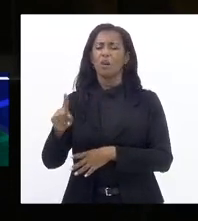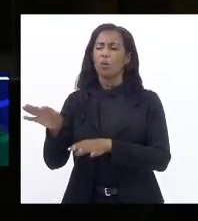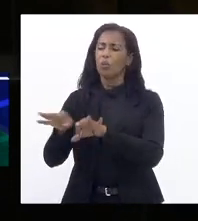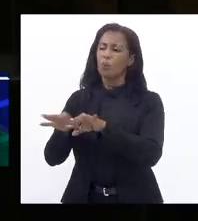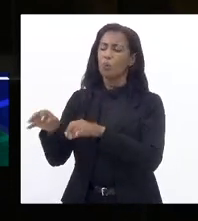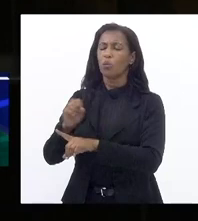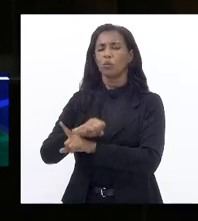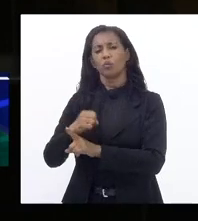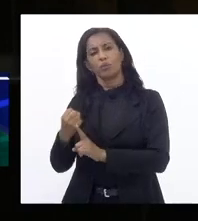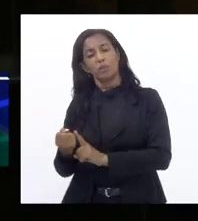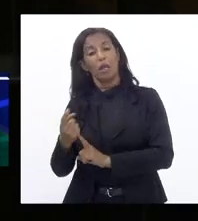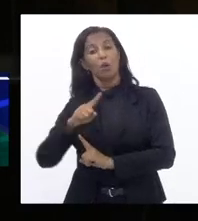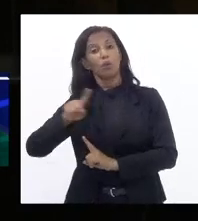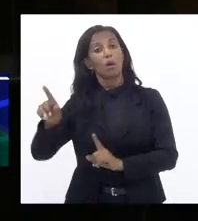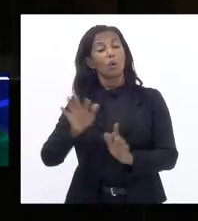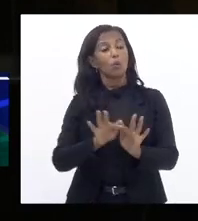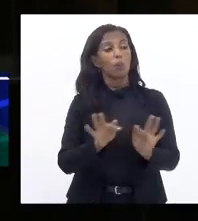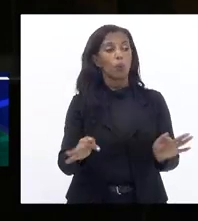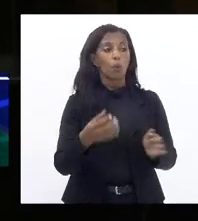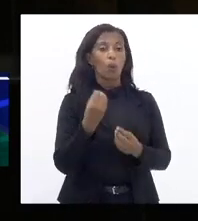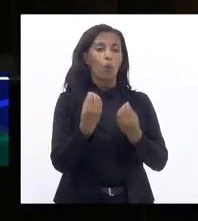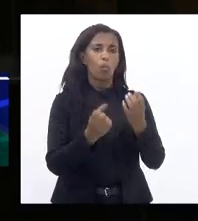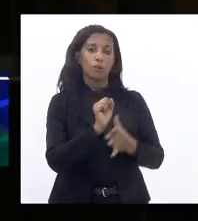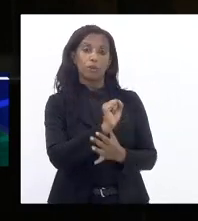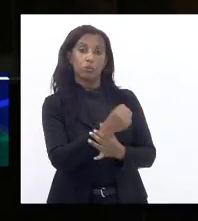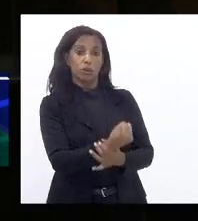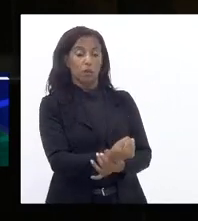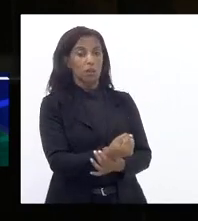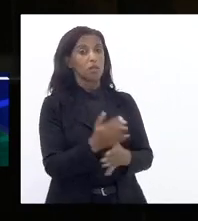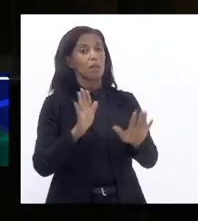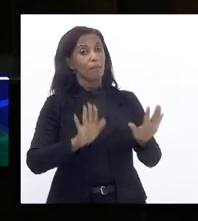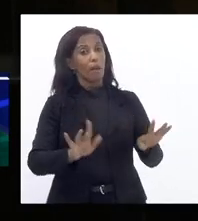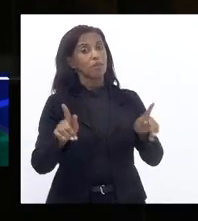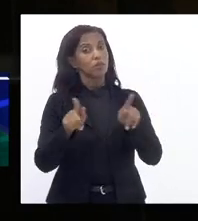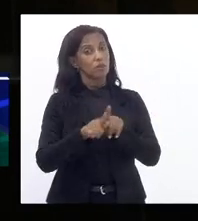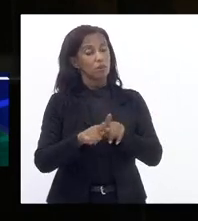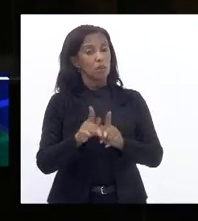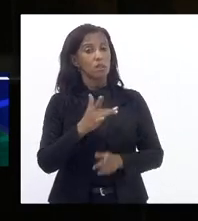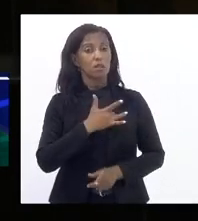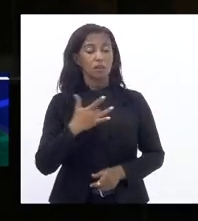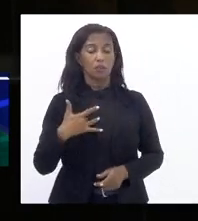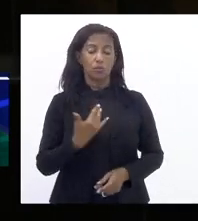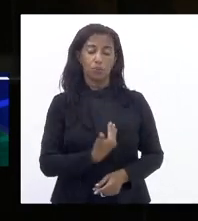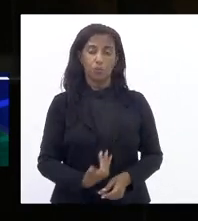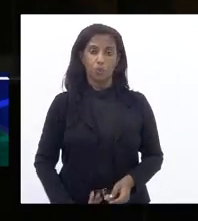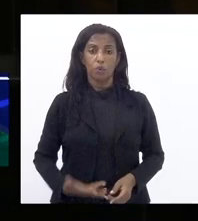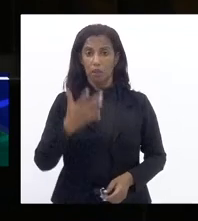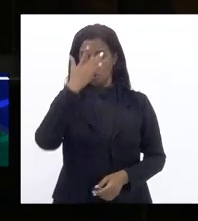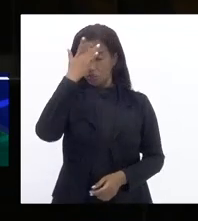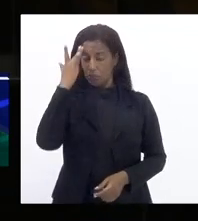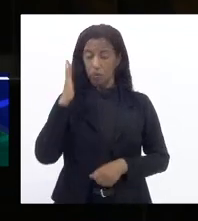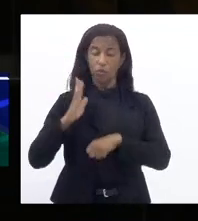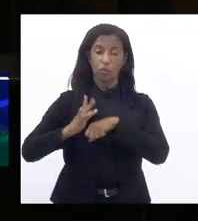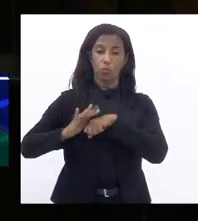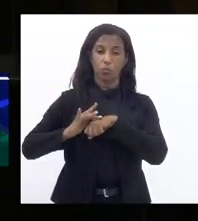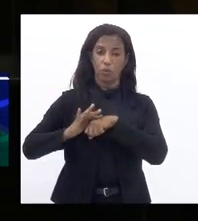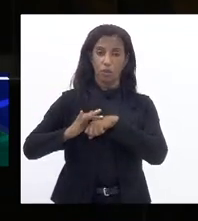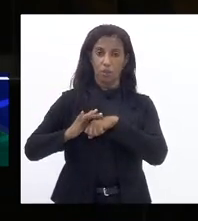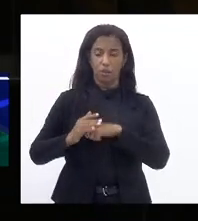apenas como uma questão de segurança, mas também de saúde pública. As pessoas estão